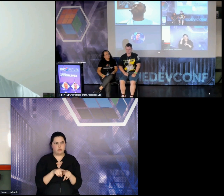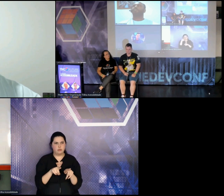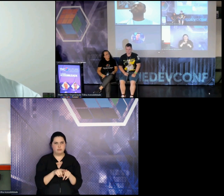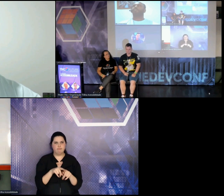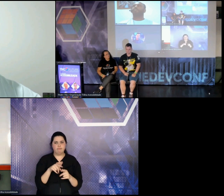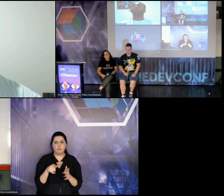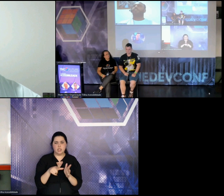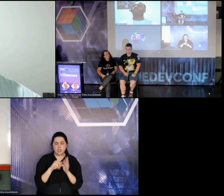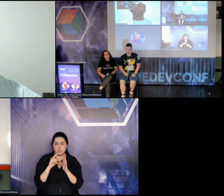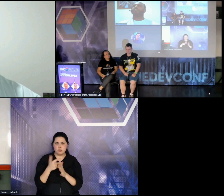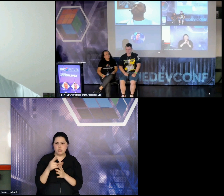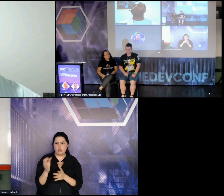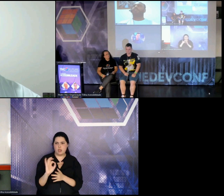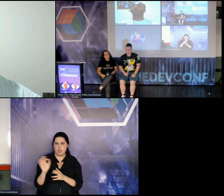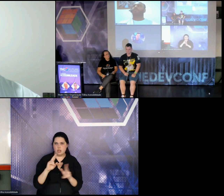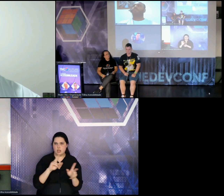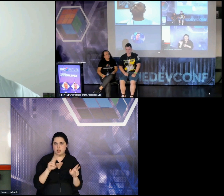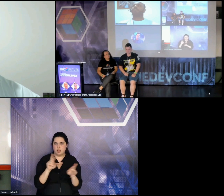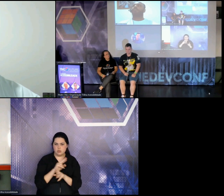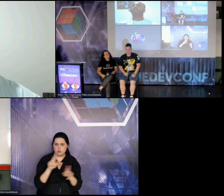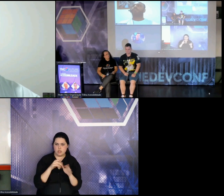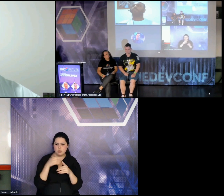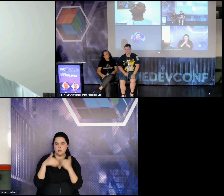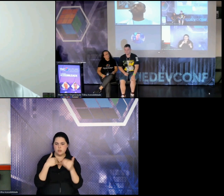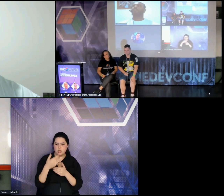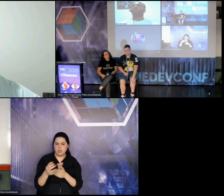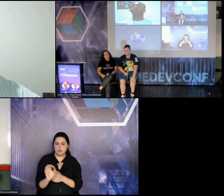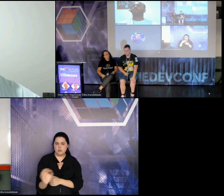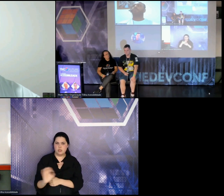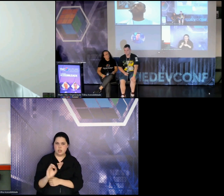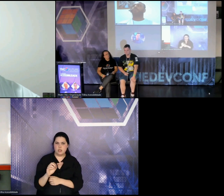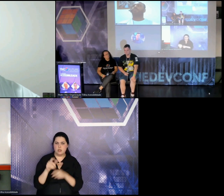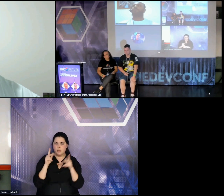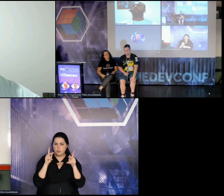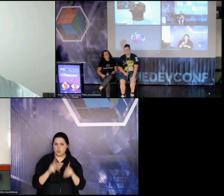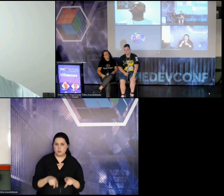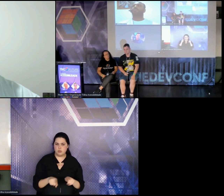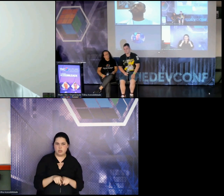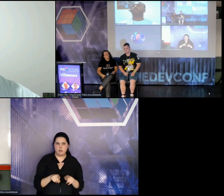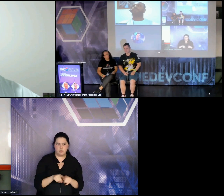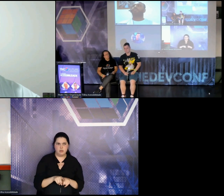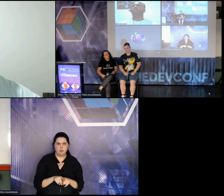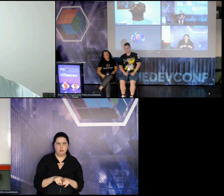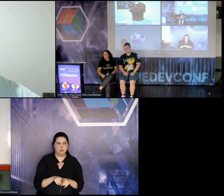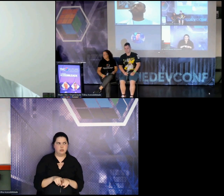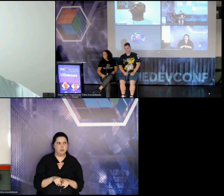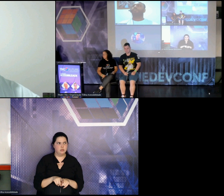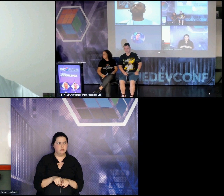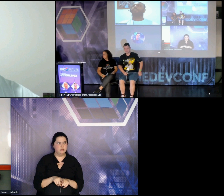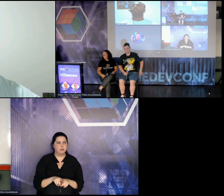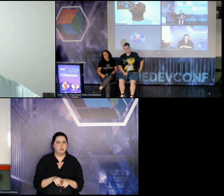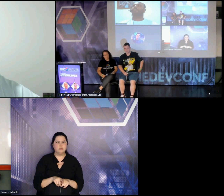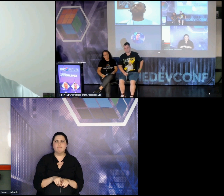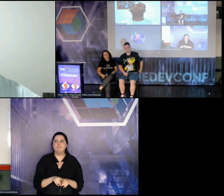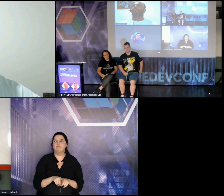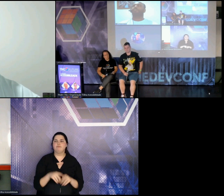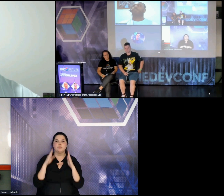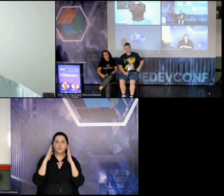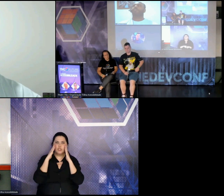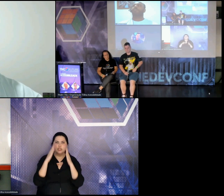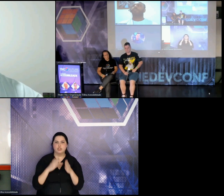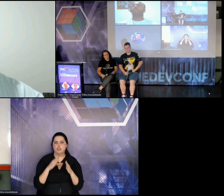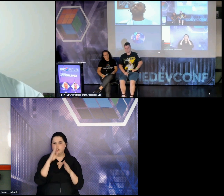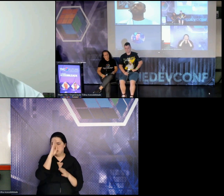tinha nada relacionado a processos, nada relacionado a pessoas que que estavam olhando diretamente aqui para o tema,